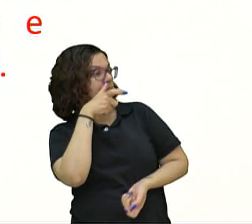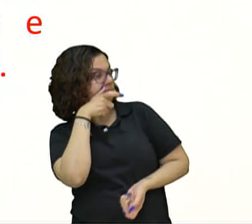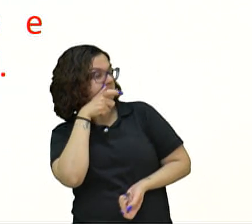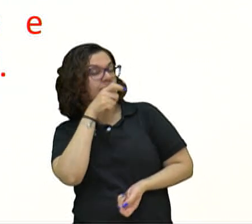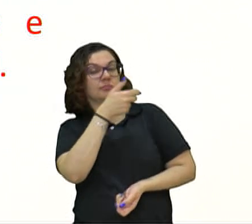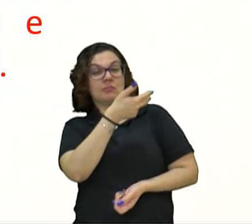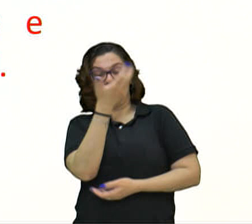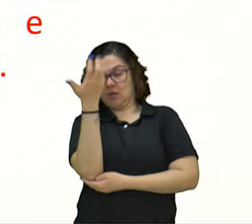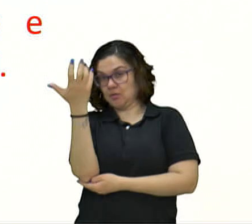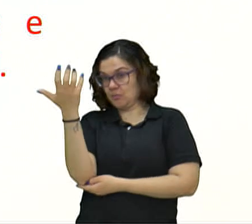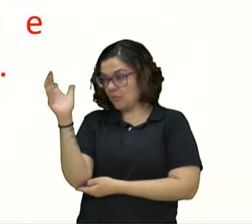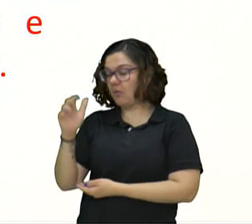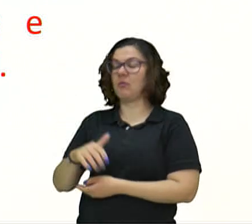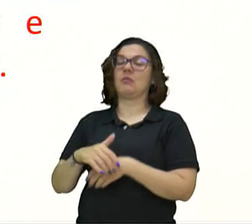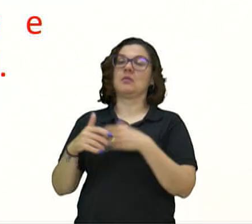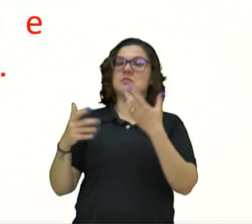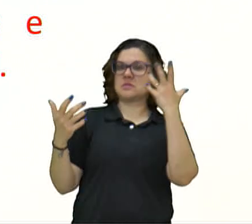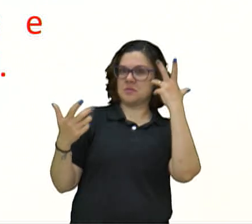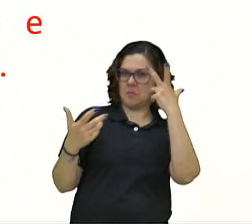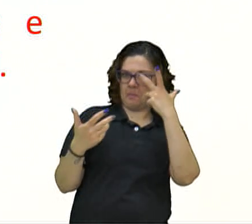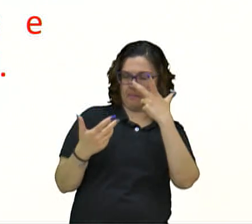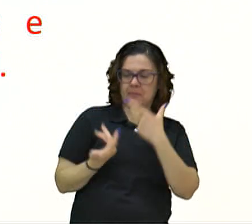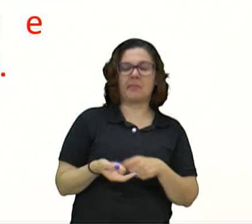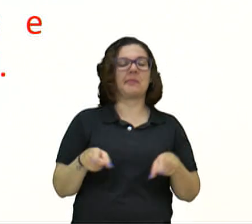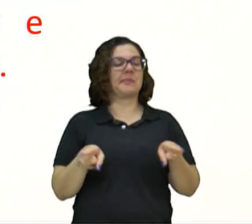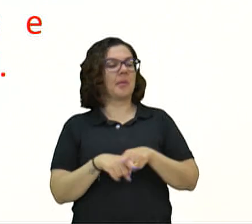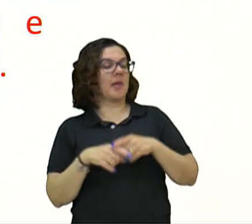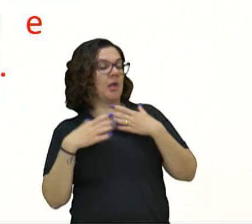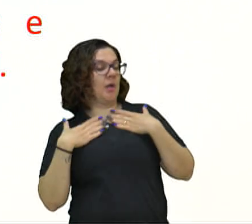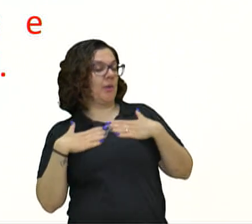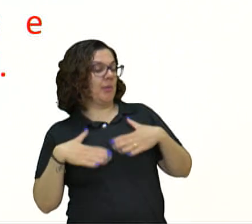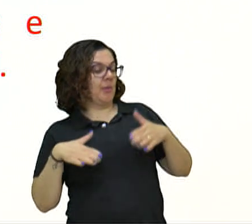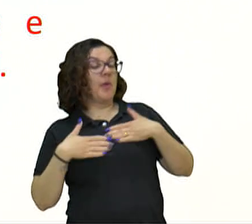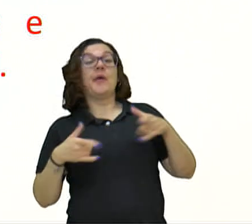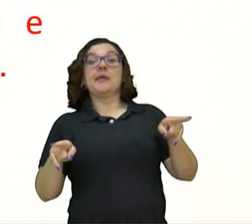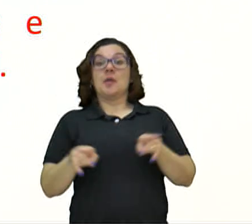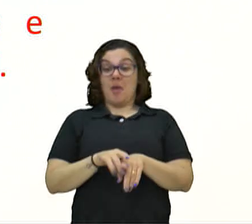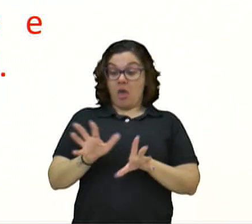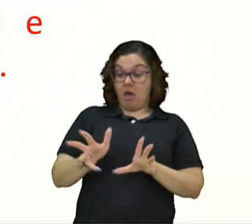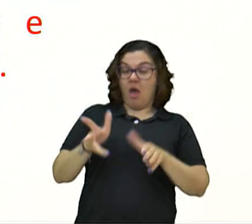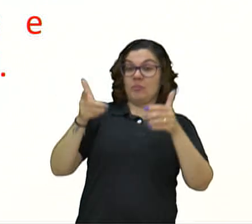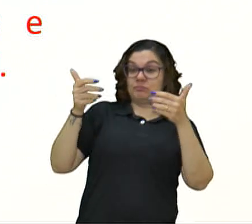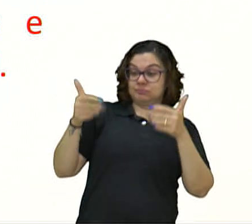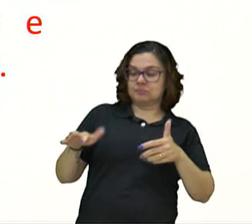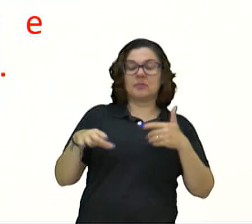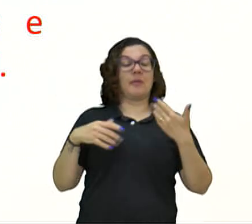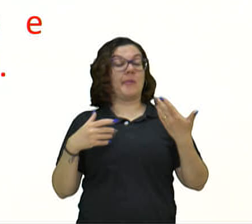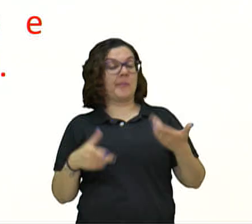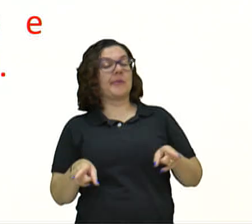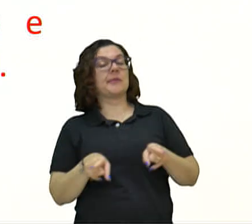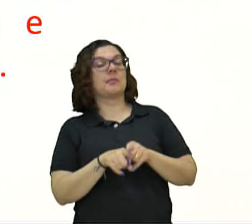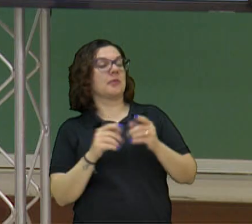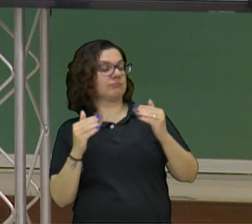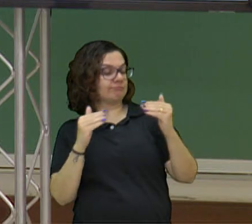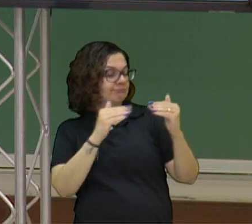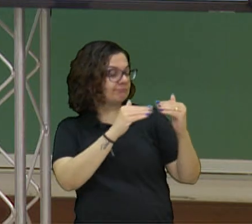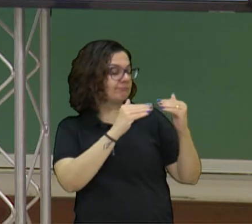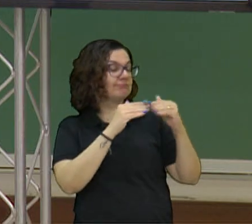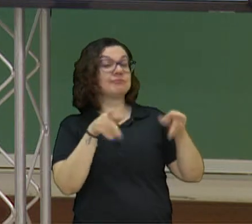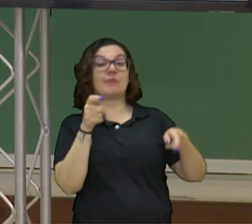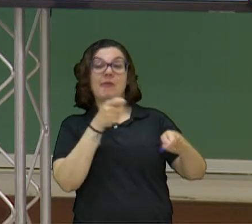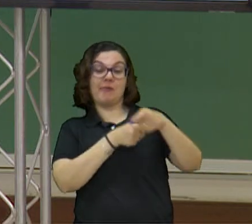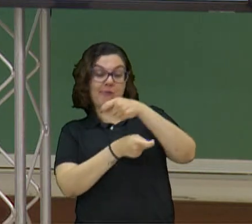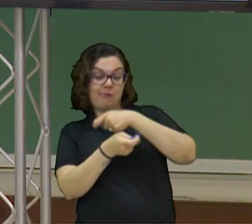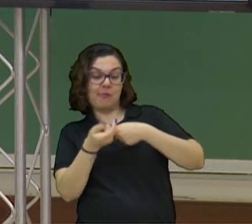dos elementos naturais das belezas naturais de relaxamento e de aventura e ainda assim contribuindo para